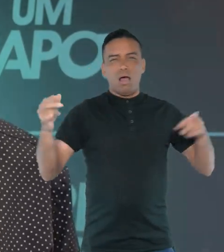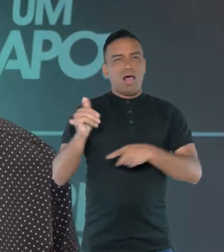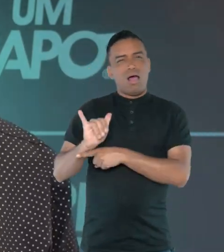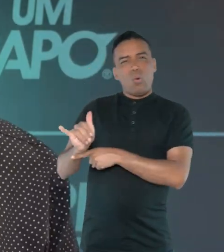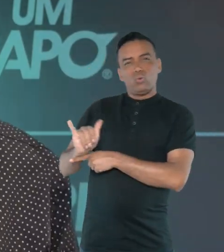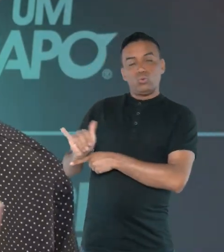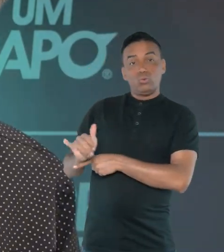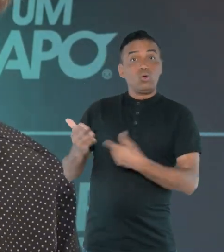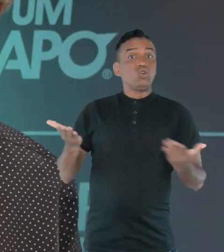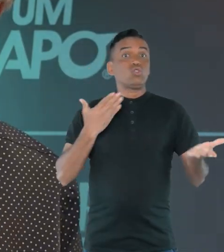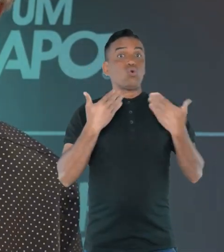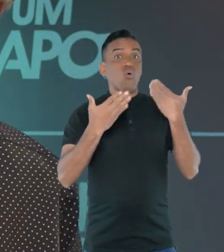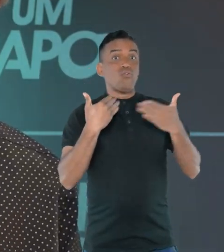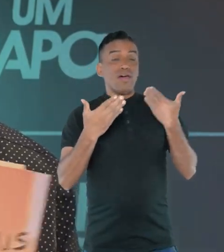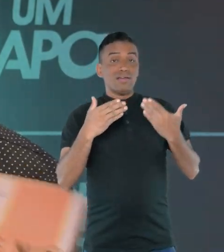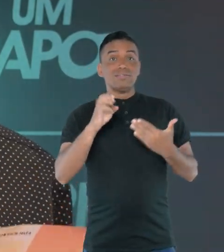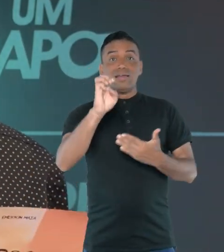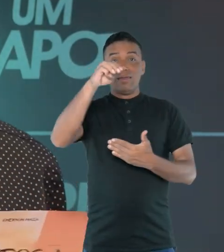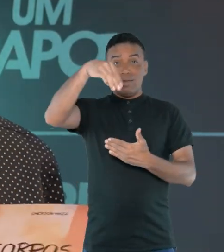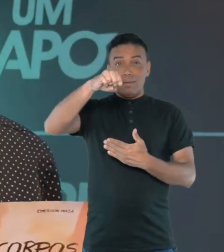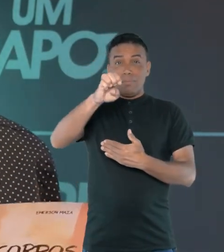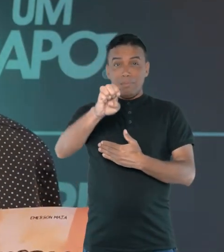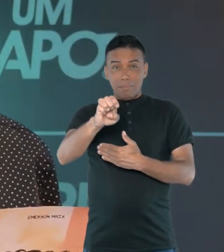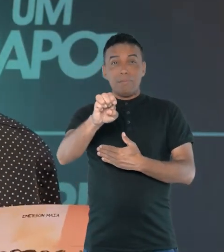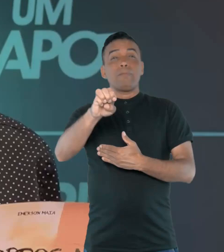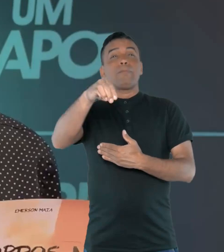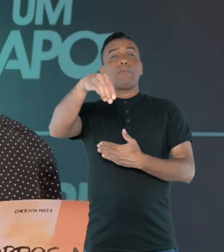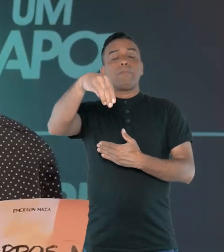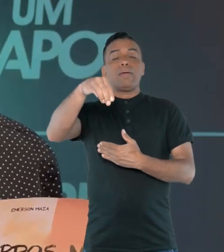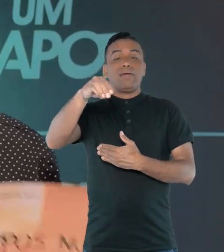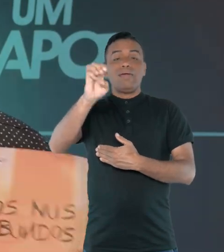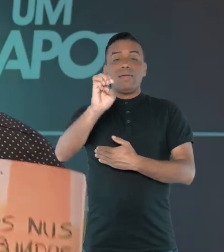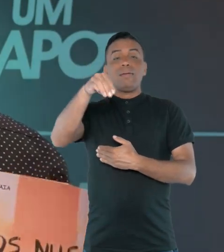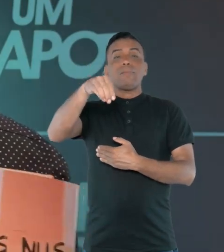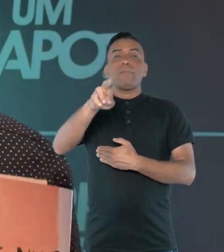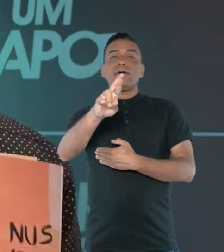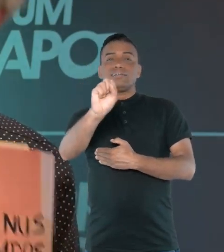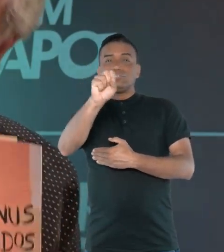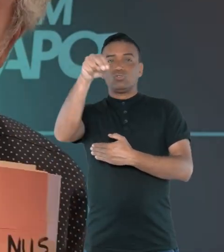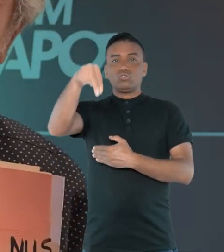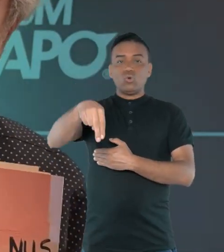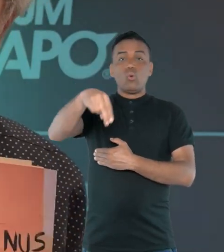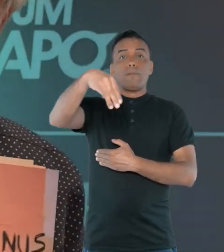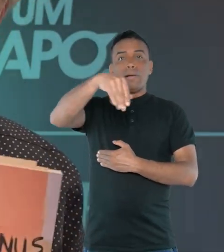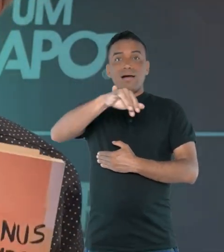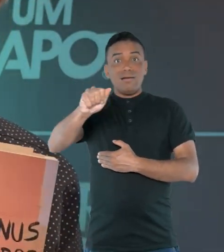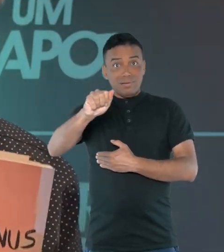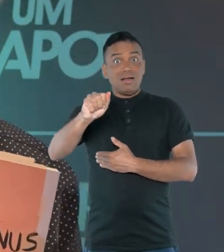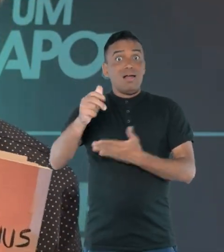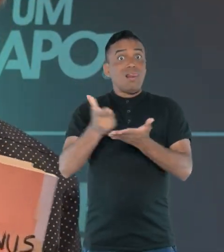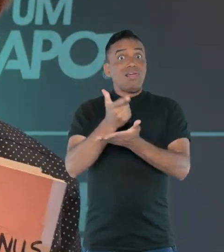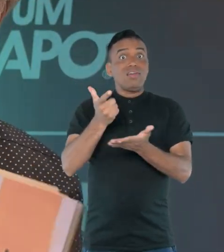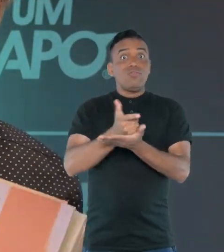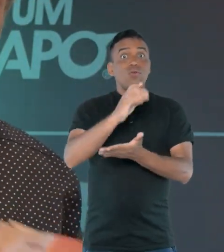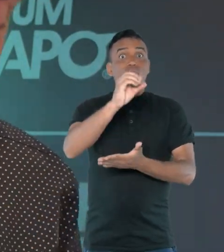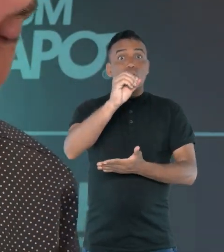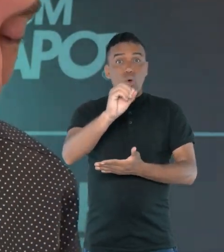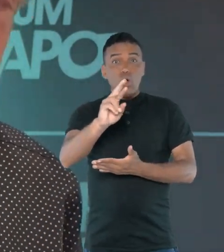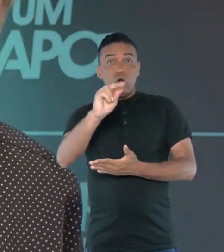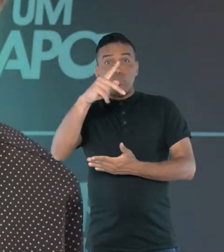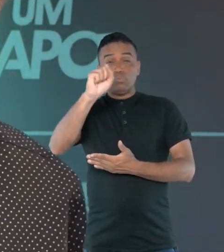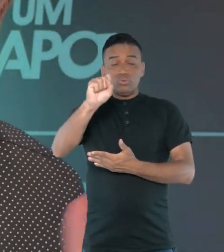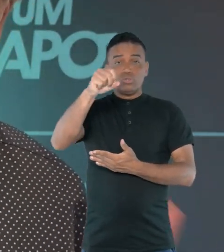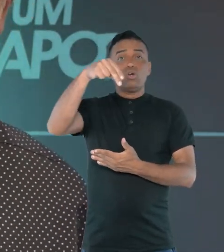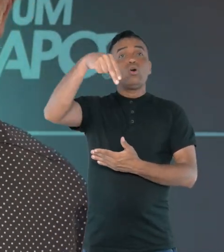converso com o Emerson Maia. Ele é autor desse livro, Os Corpos Nus dos Moribundos, um livro que me provocou muito aí nos